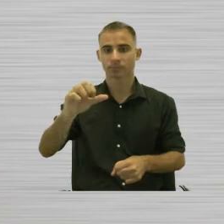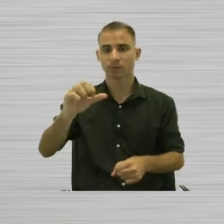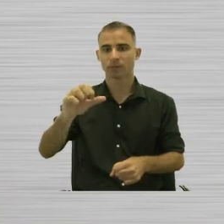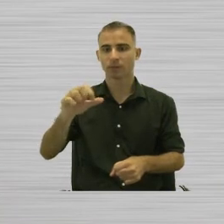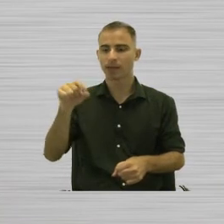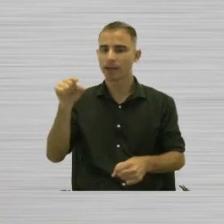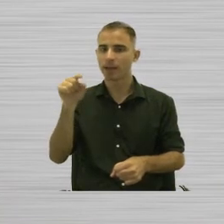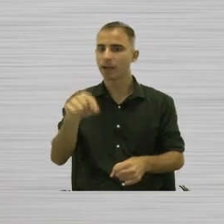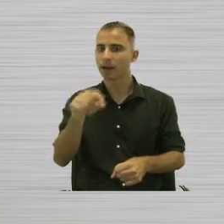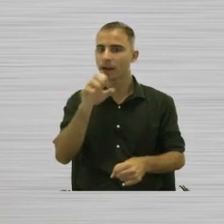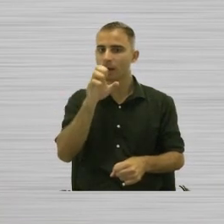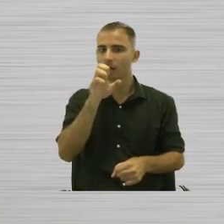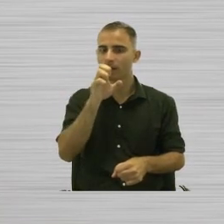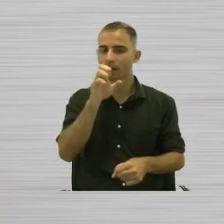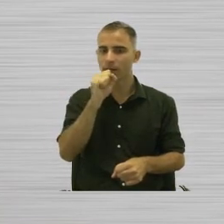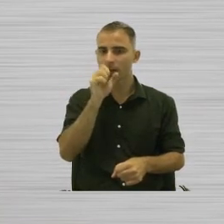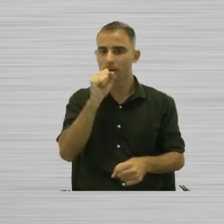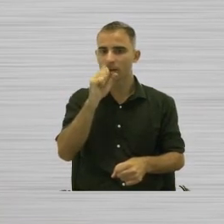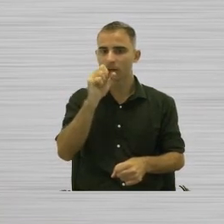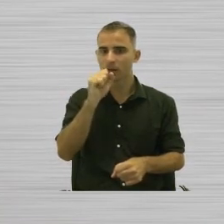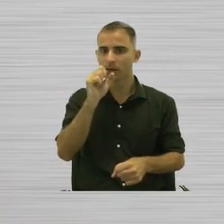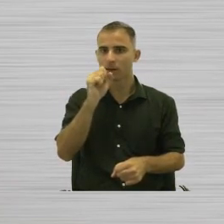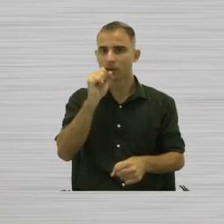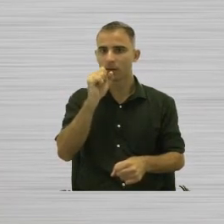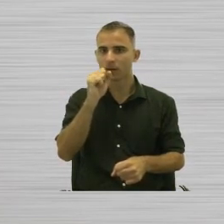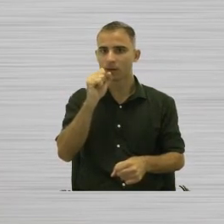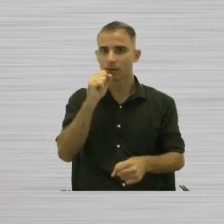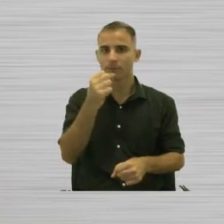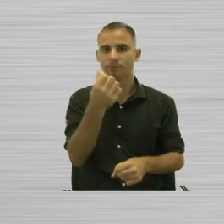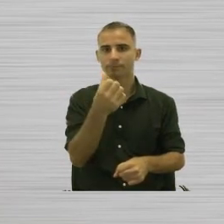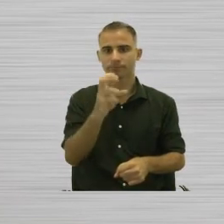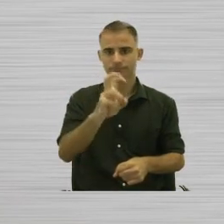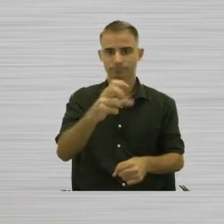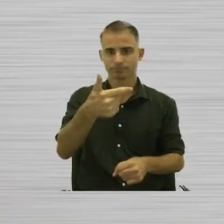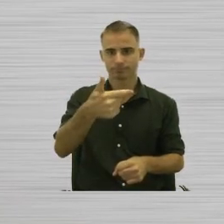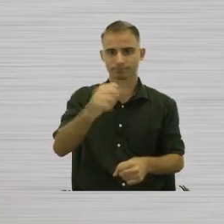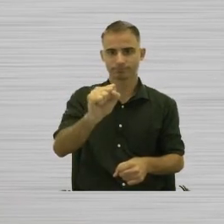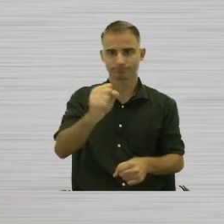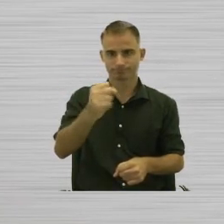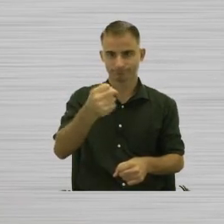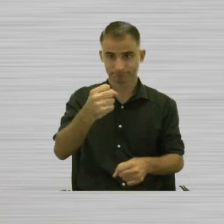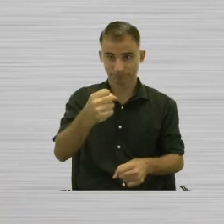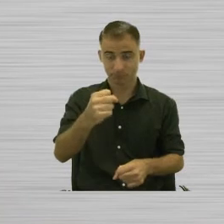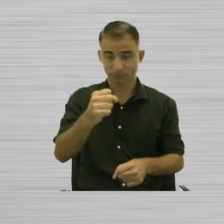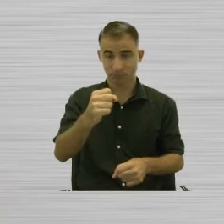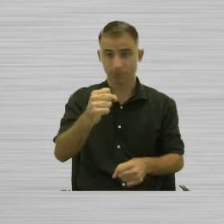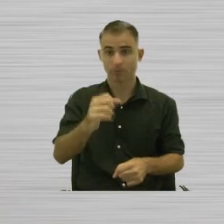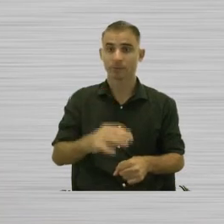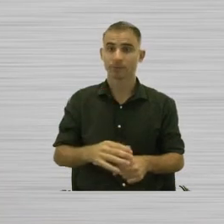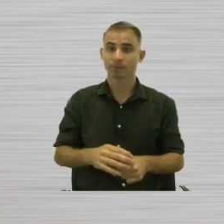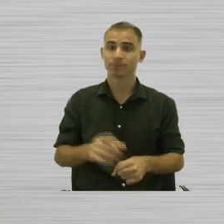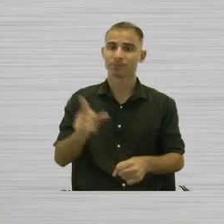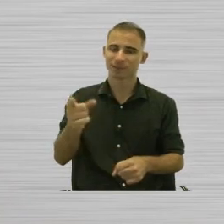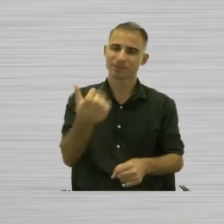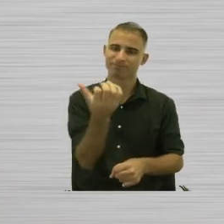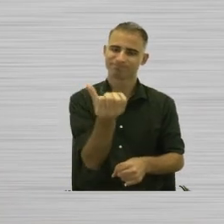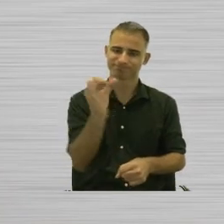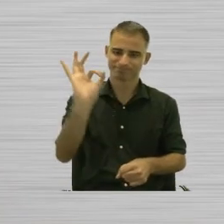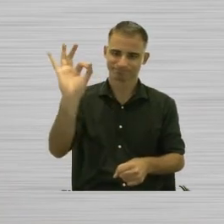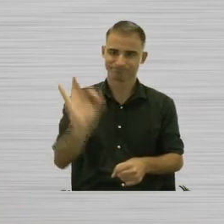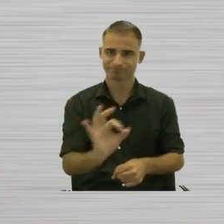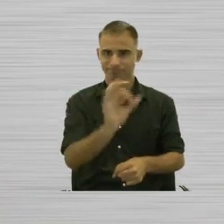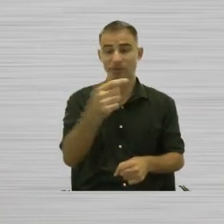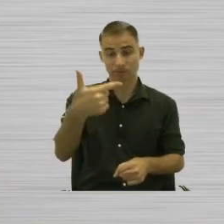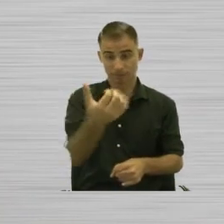idade de 30 a 69 anos tiveram como causa as doenças crônicas, como diabetes,